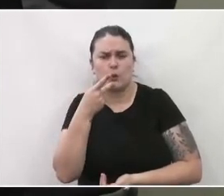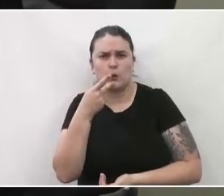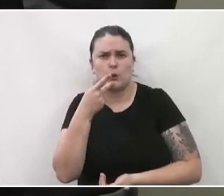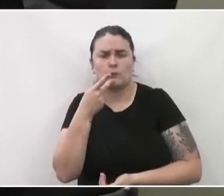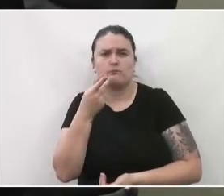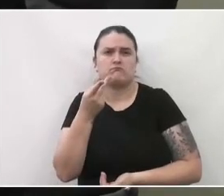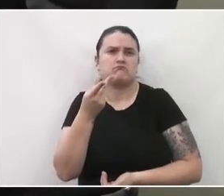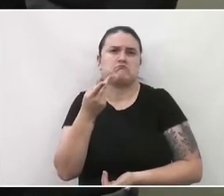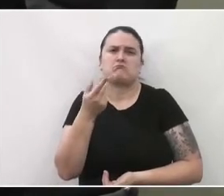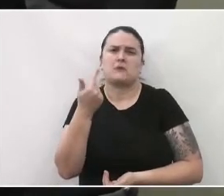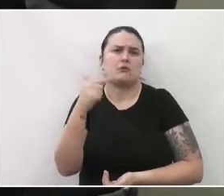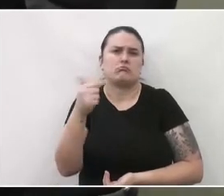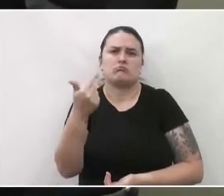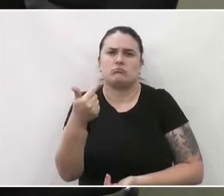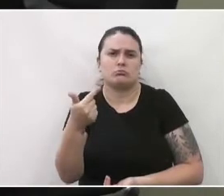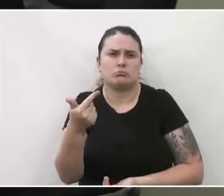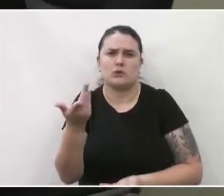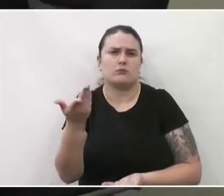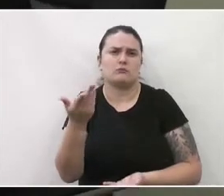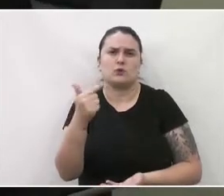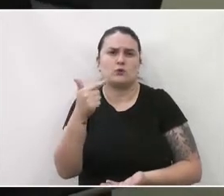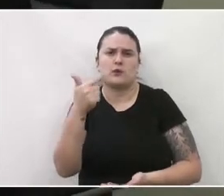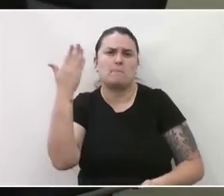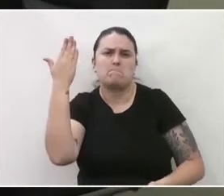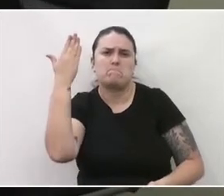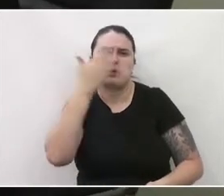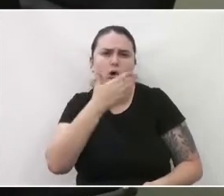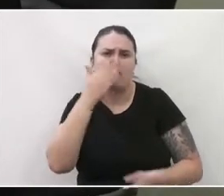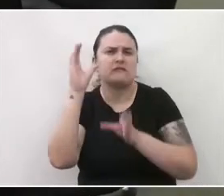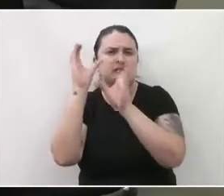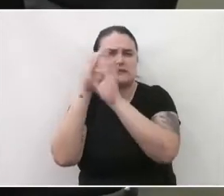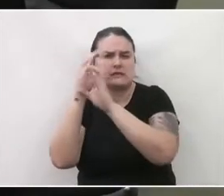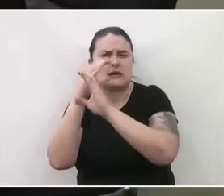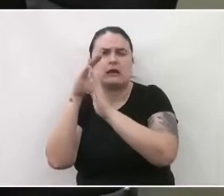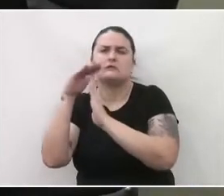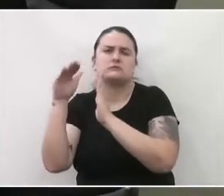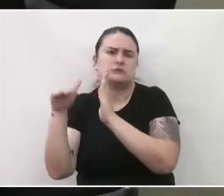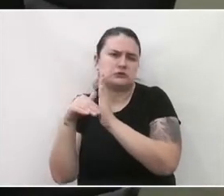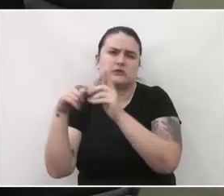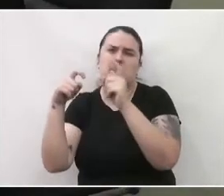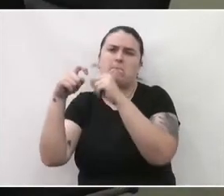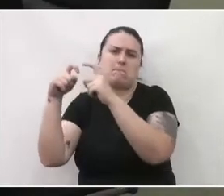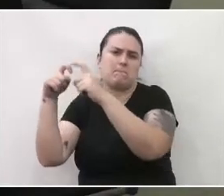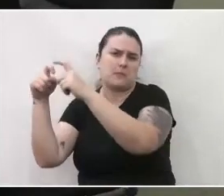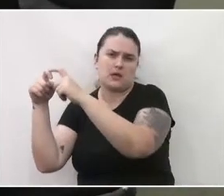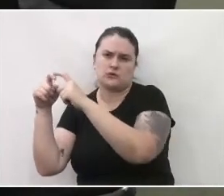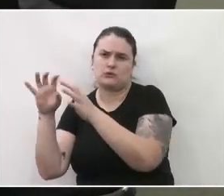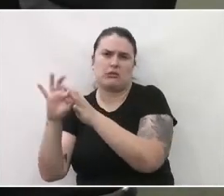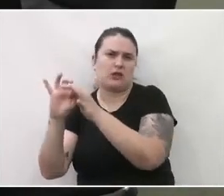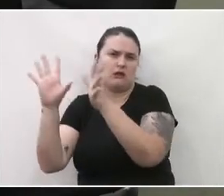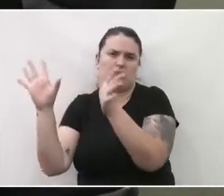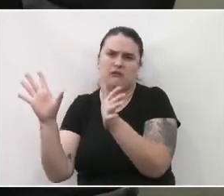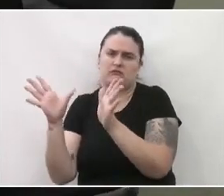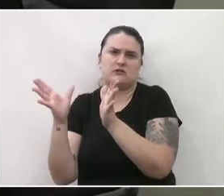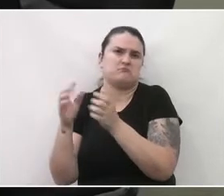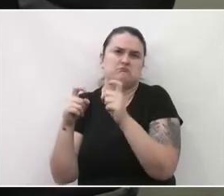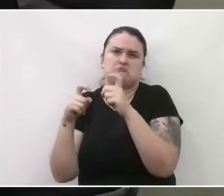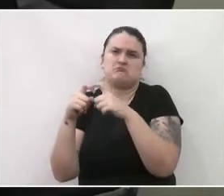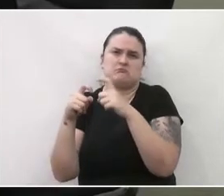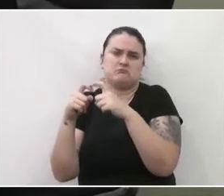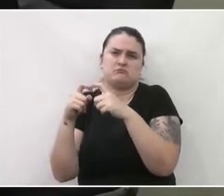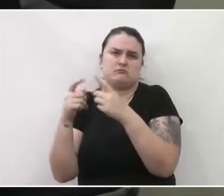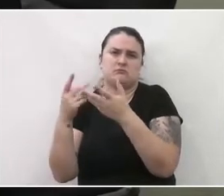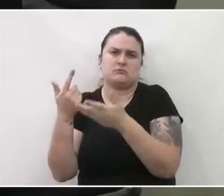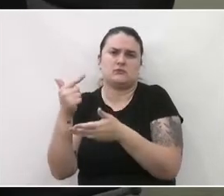tem, não tem uma comprovação científica, tudo, né? Os médicos não tem